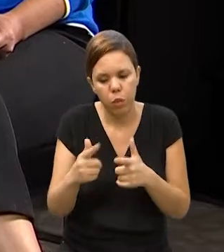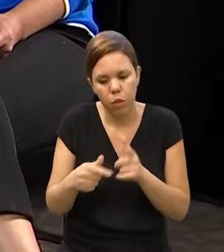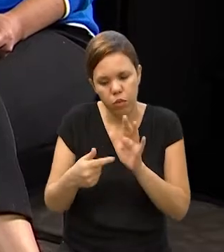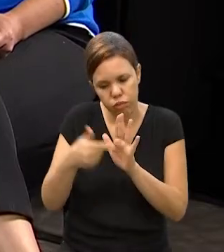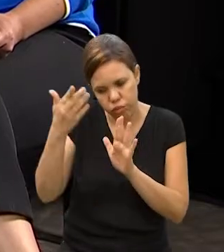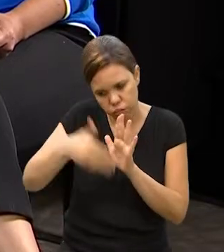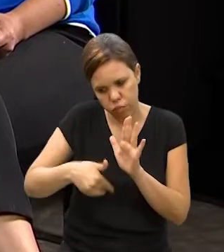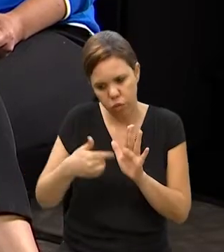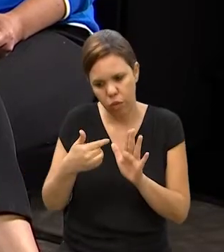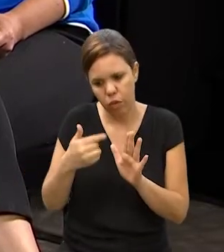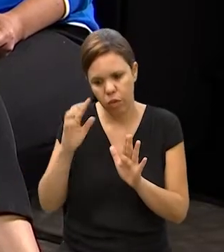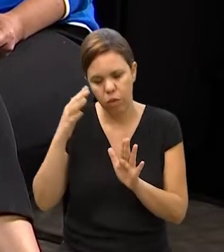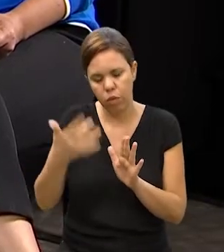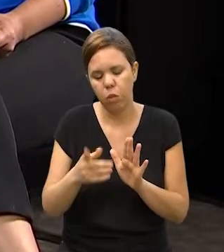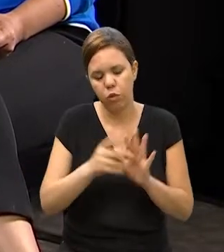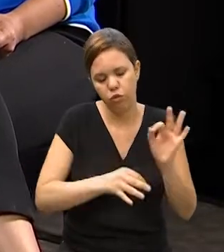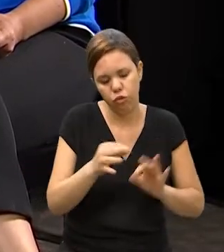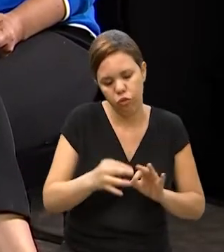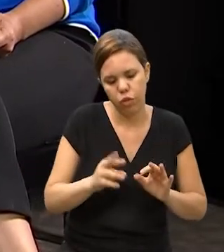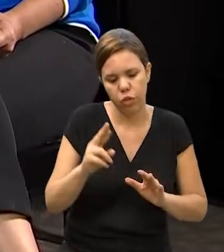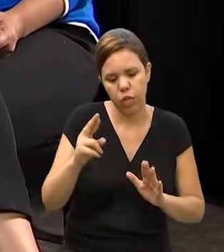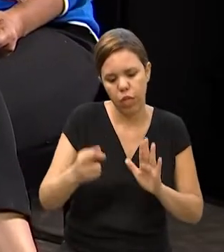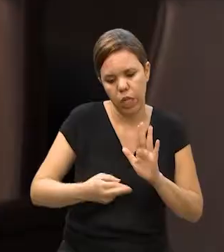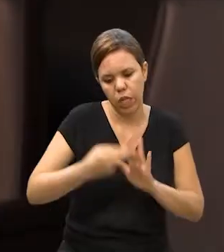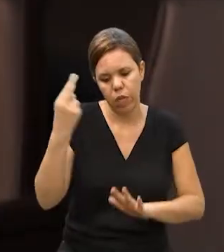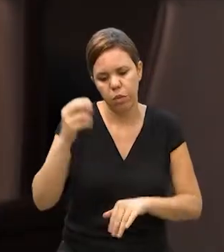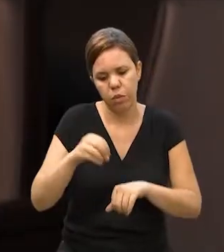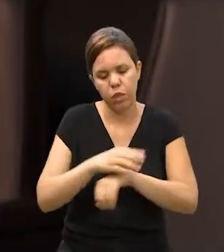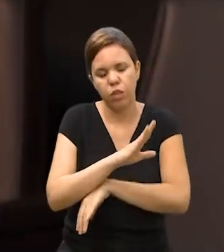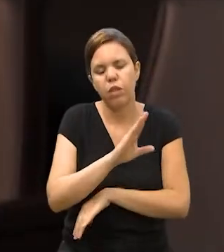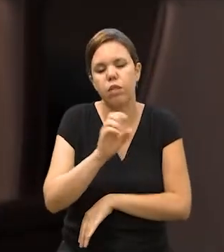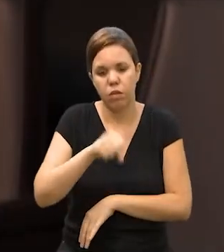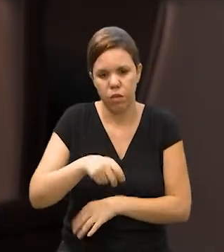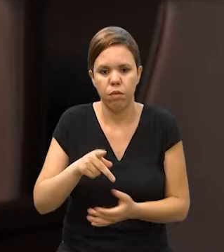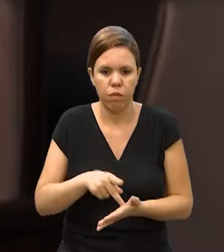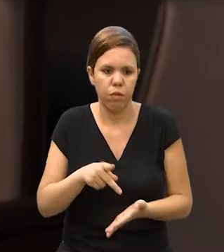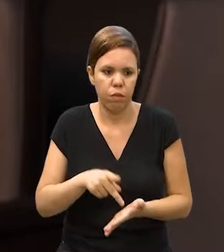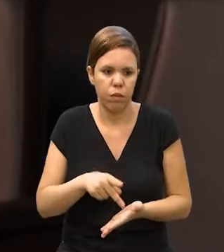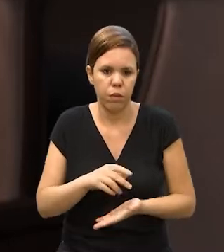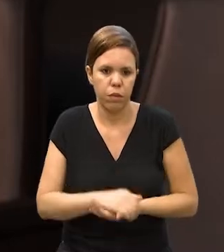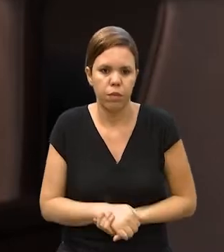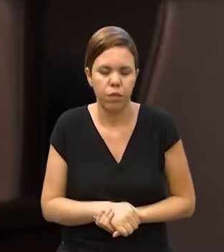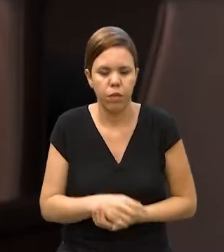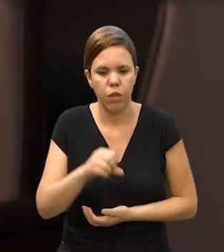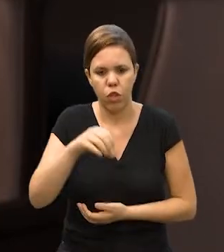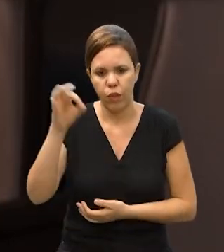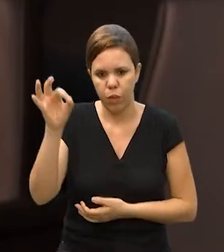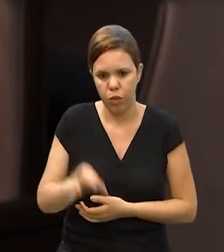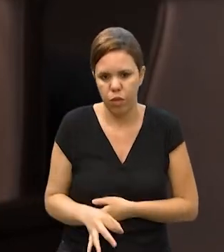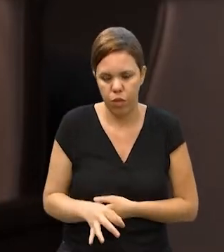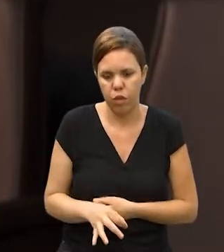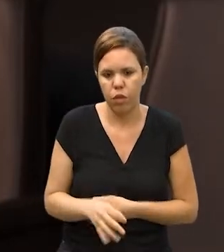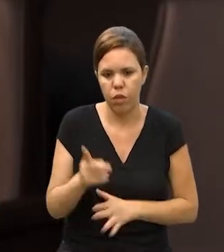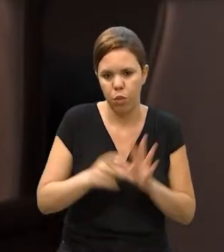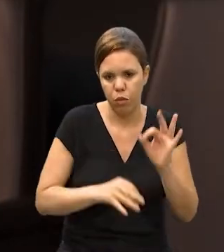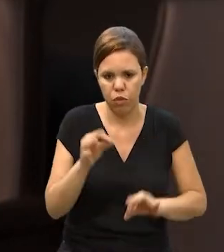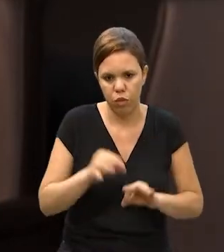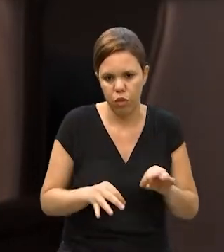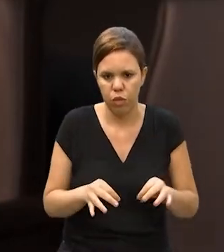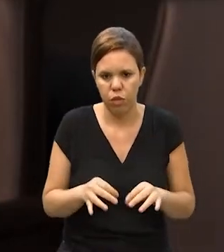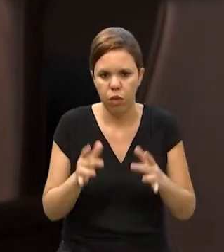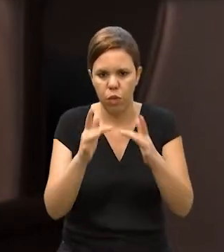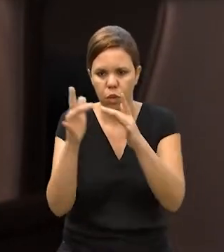aquela solução venha por meio de um projeto, um requerimento, uma indicação? Sem dúvida. Acho que 90% dos projetos surgem através